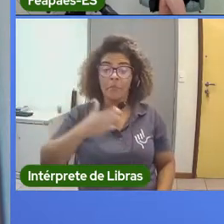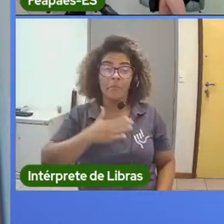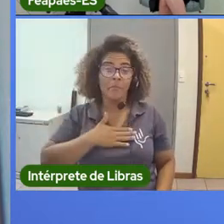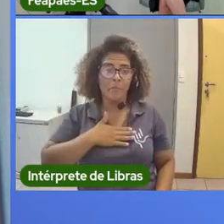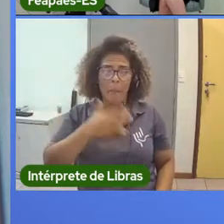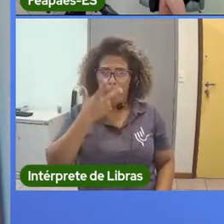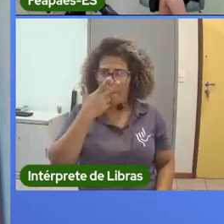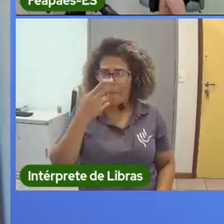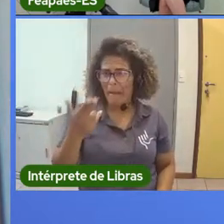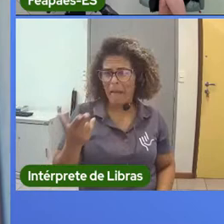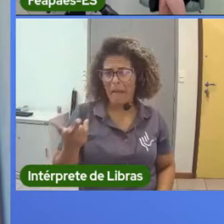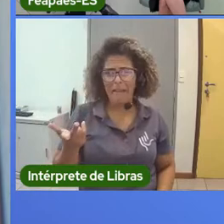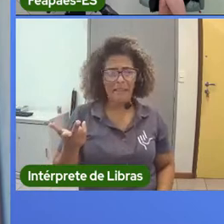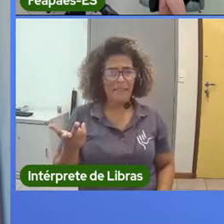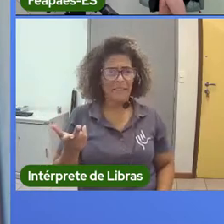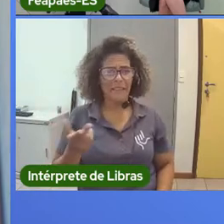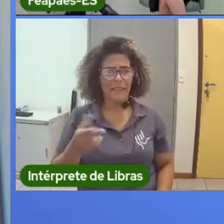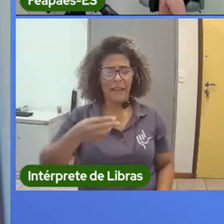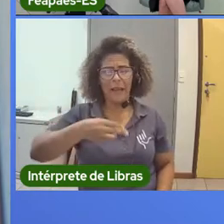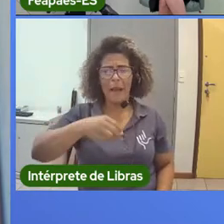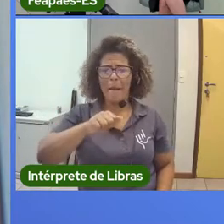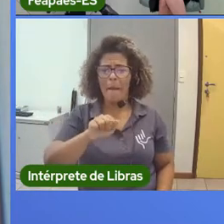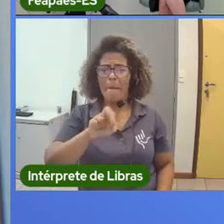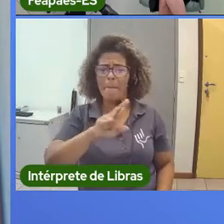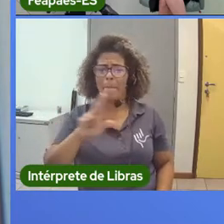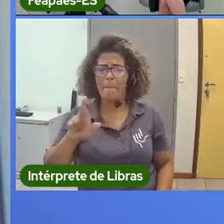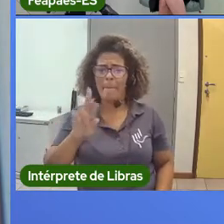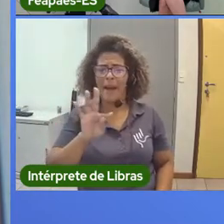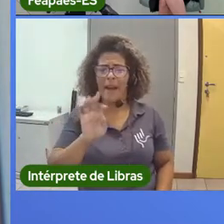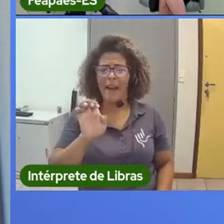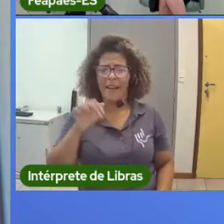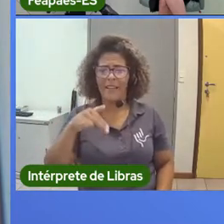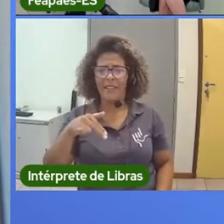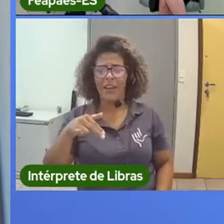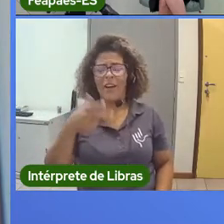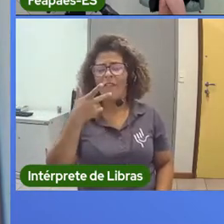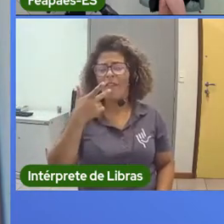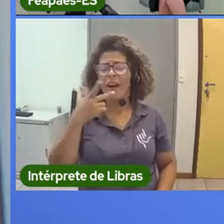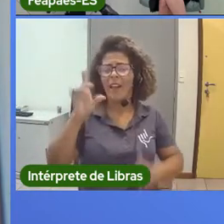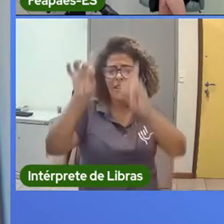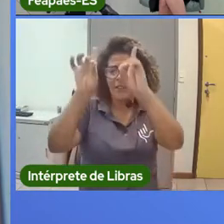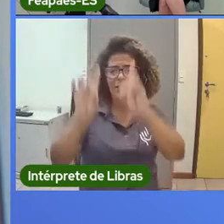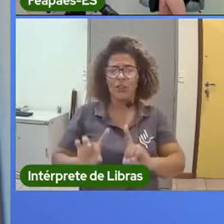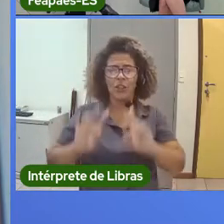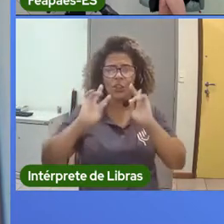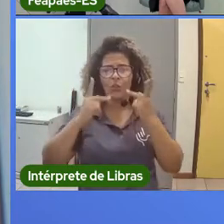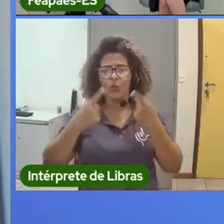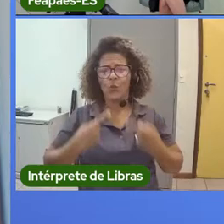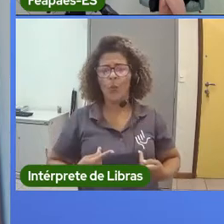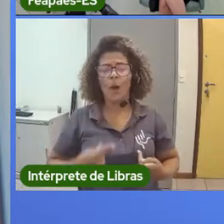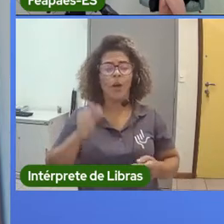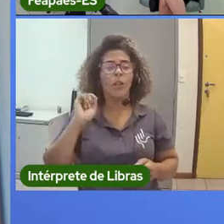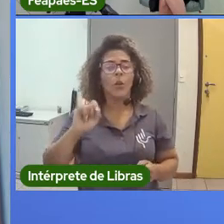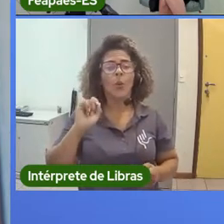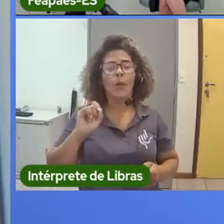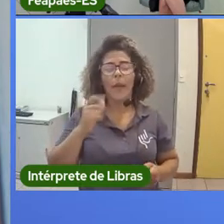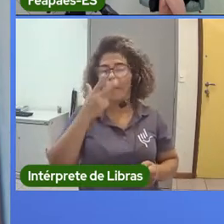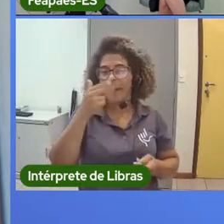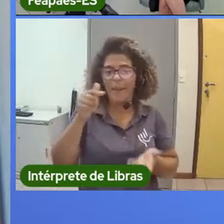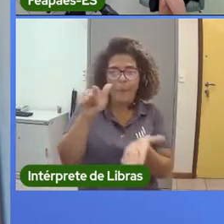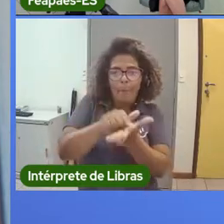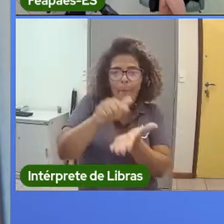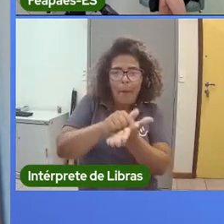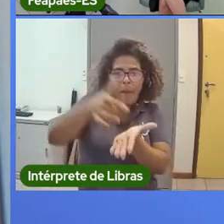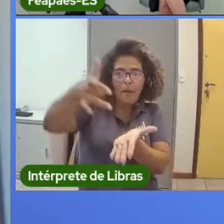retórica, né? Tem um autor, Amartya Sen, que ele vai falar de direitos humanos como nada mais do que letras num papel.